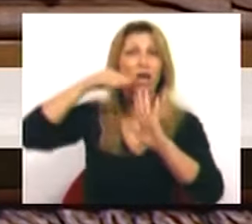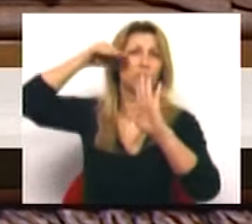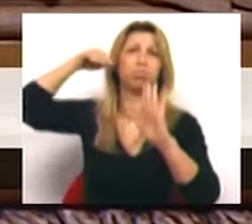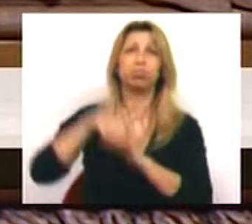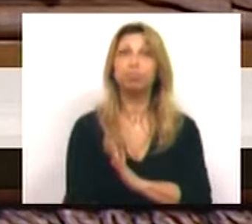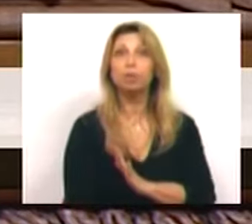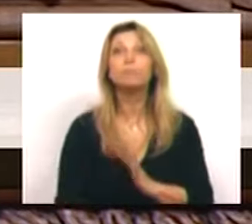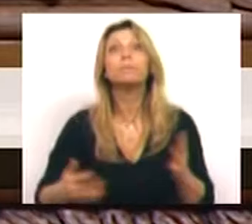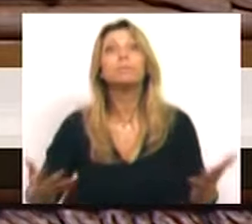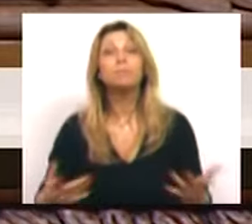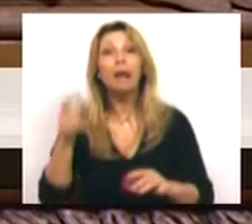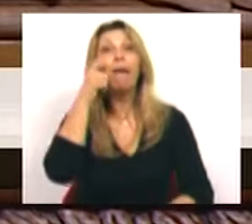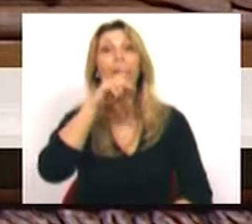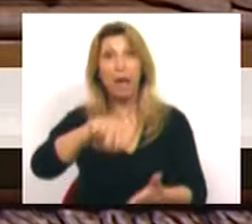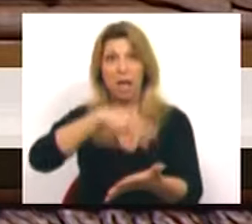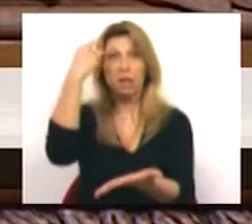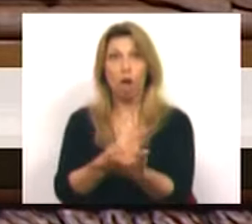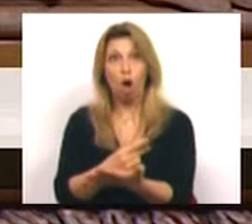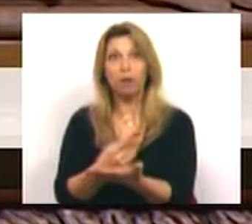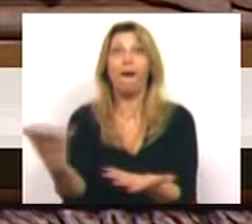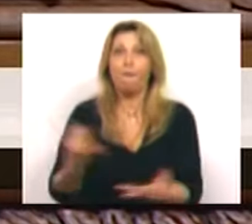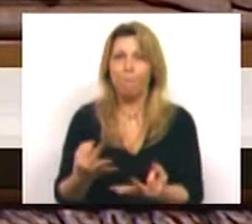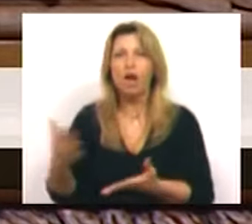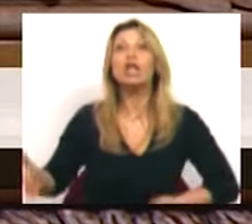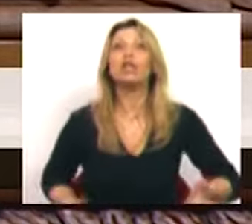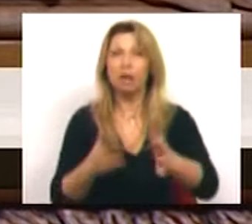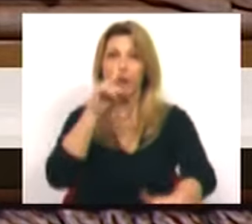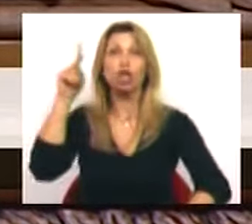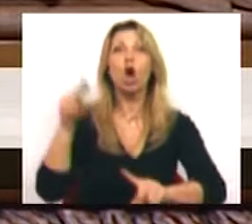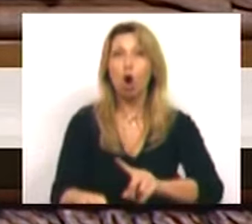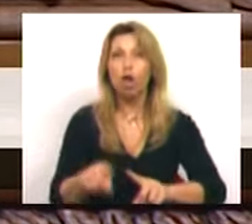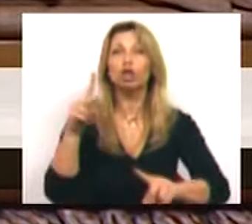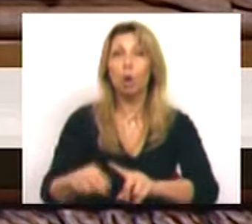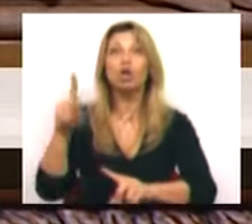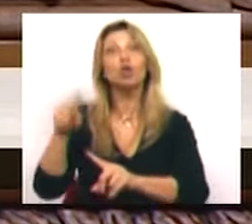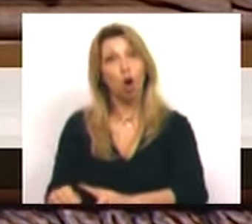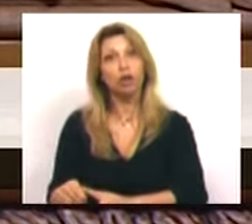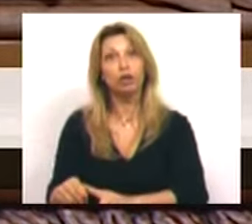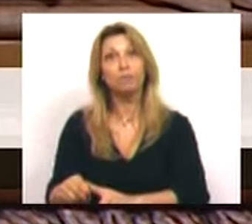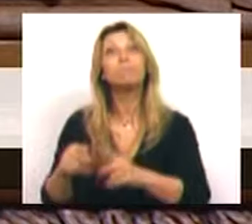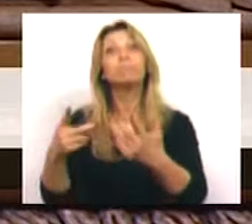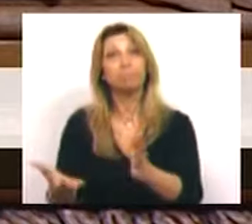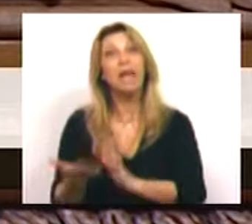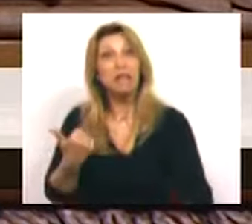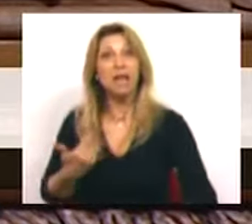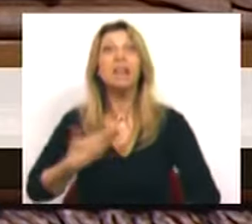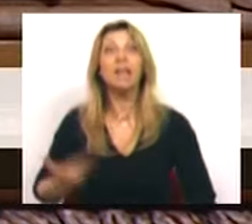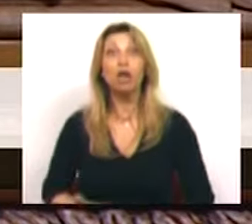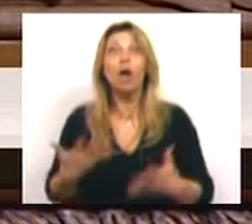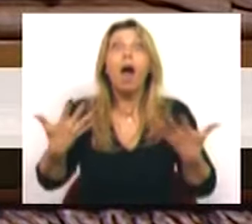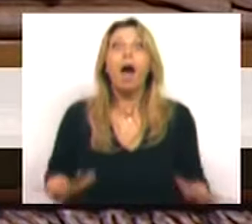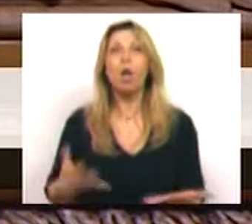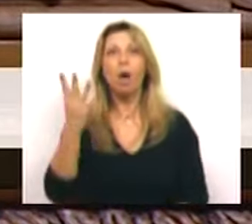Os derrotados, na sua estratégia de cortes e regressão de direitos, agarram-se agora com unhas e